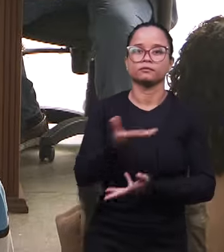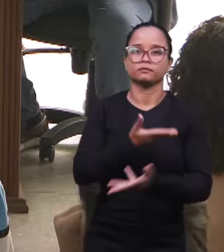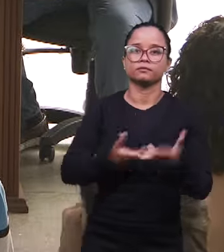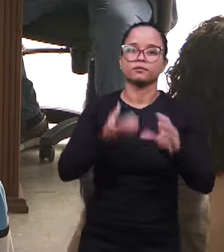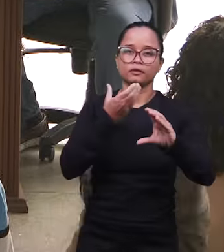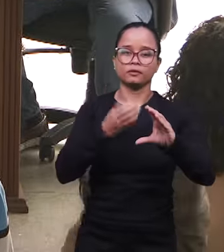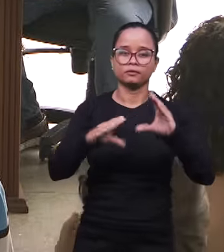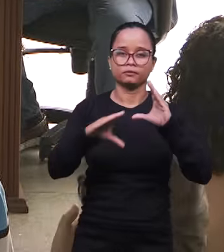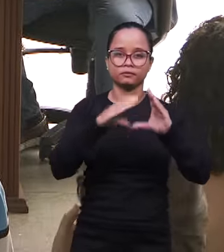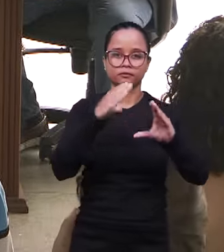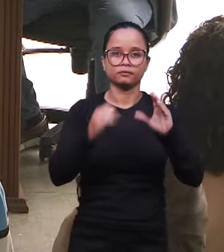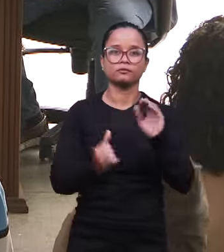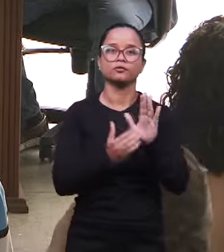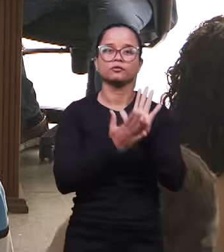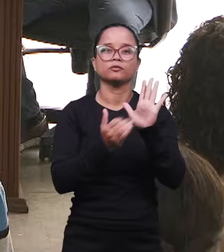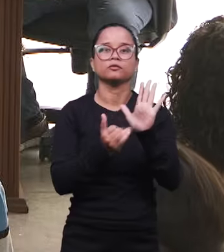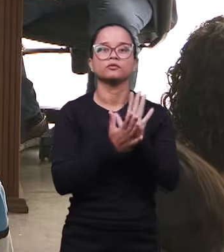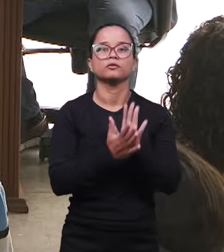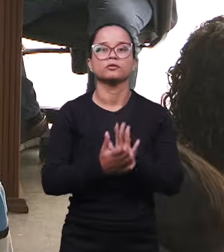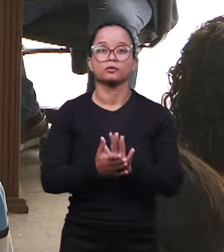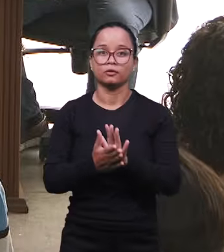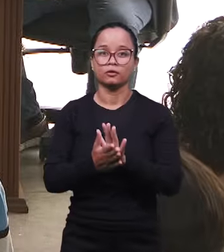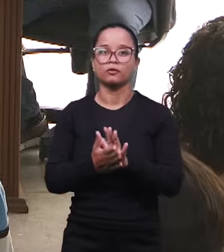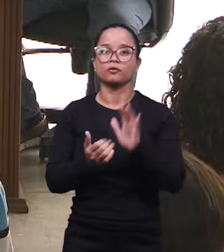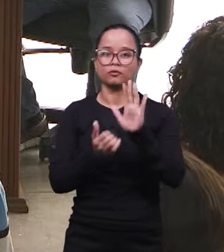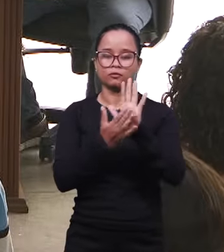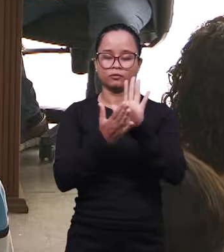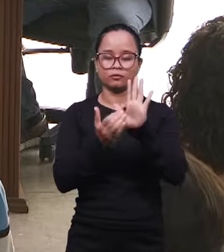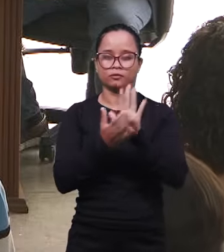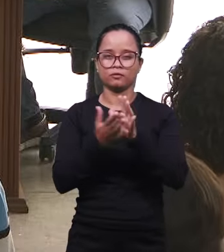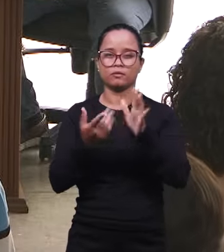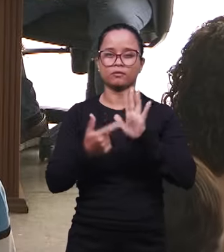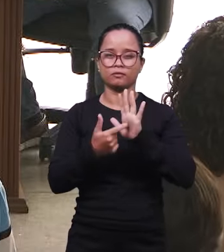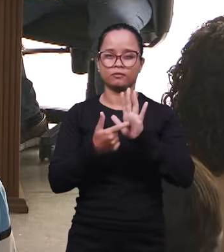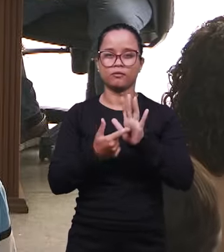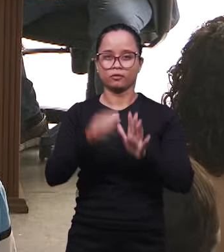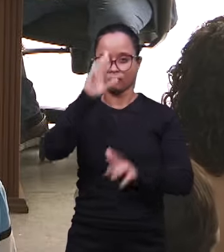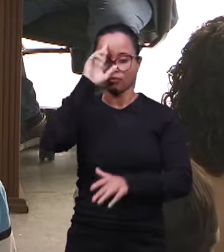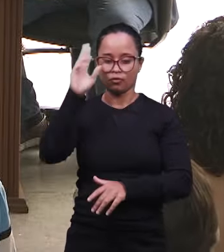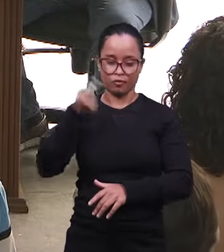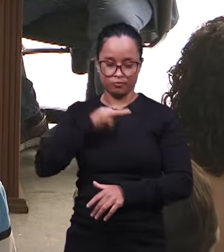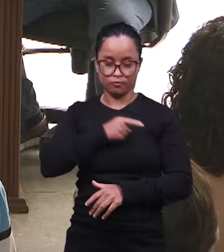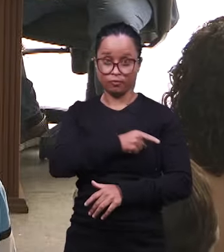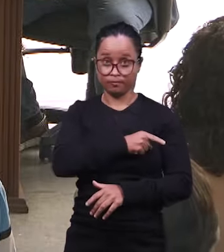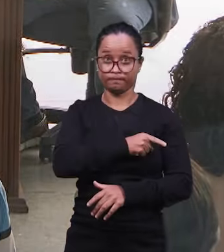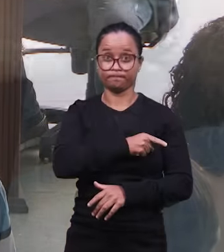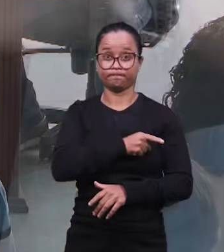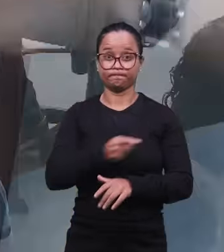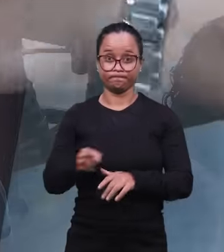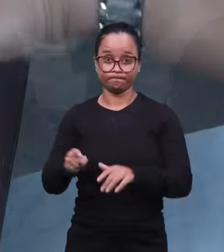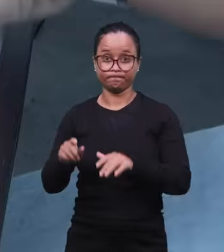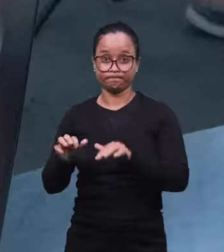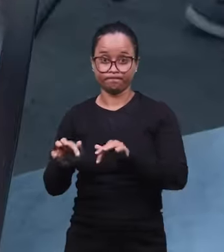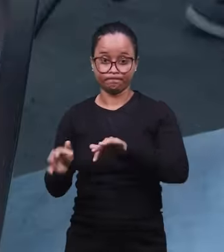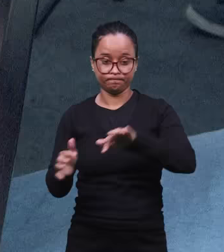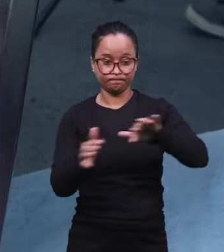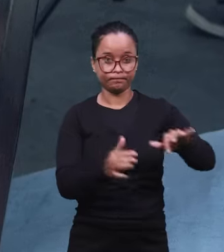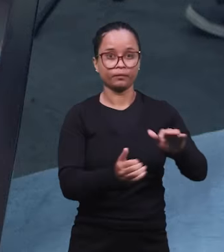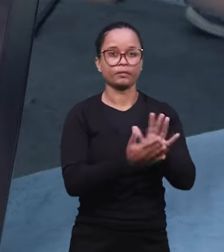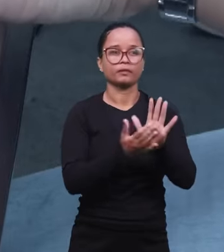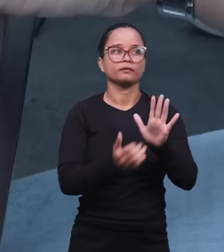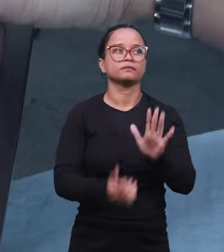um louvor. O louvor que fala: sonda-me, ó Deus. Agora é a sua oração.